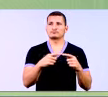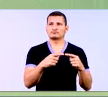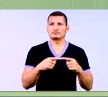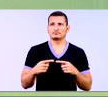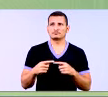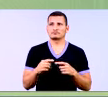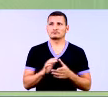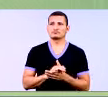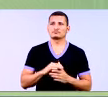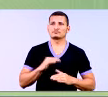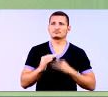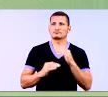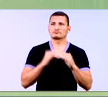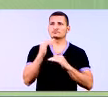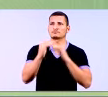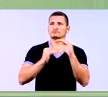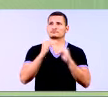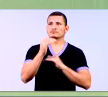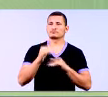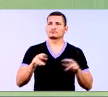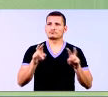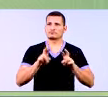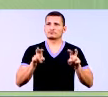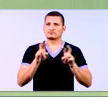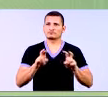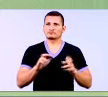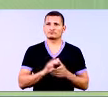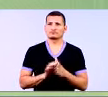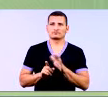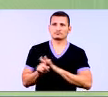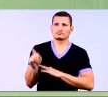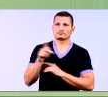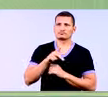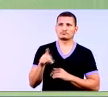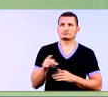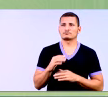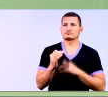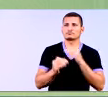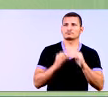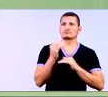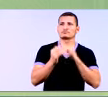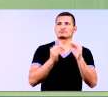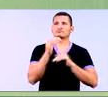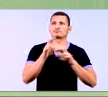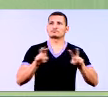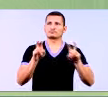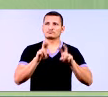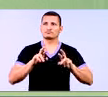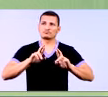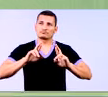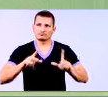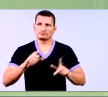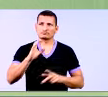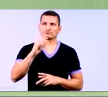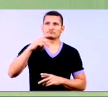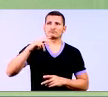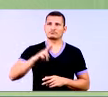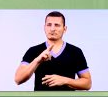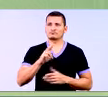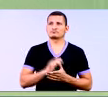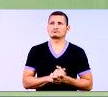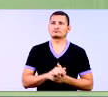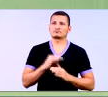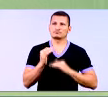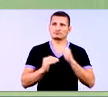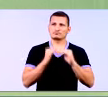E o desempenho de uma máquina, a gente já comentou, né, gente? Professor Thiago, a gente já falou, o desempenho de uma máquina é diferente do desempenho do processador, né? O desempenho do processador, a